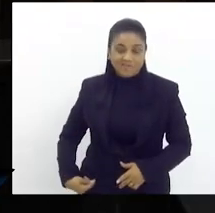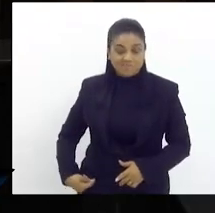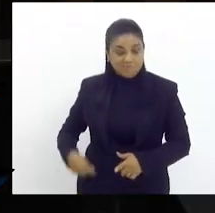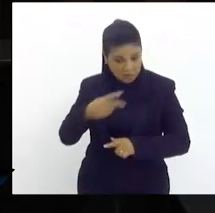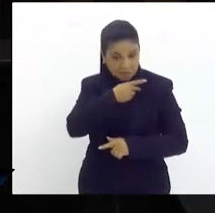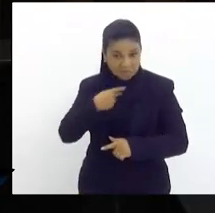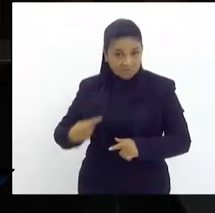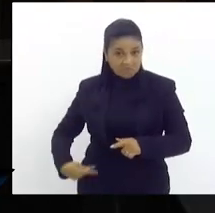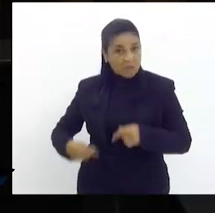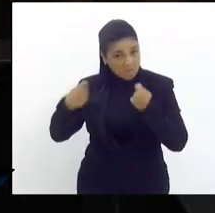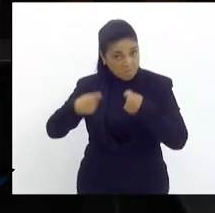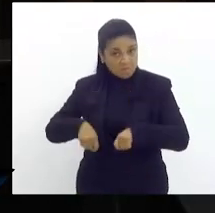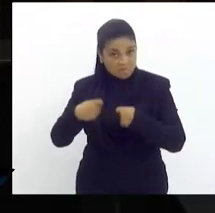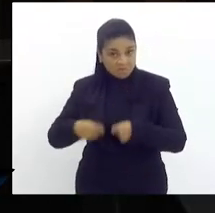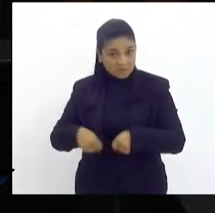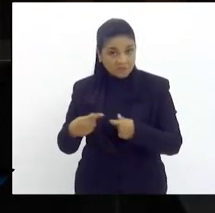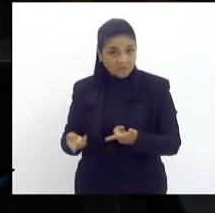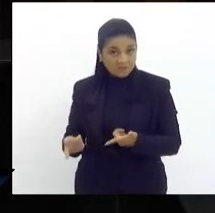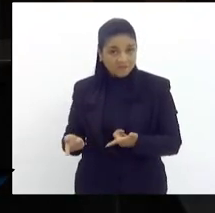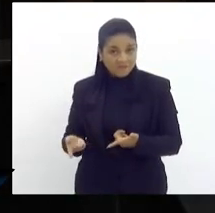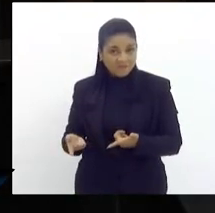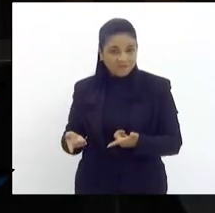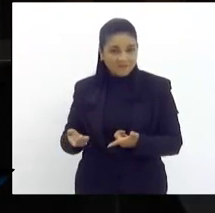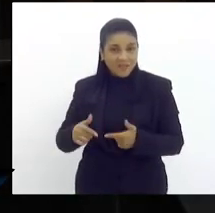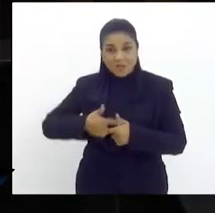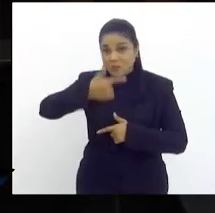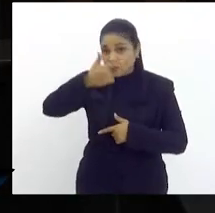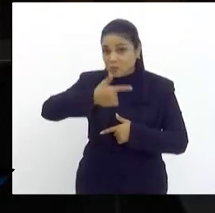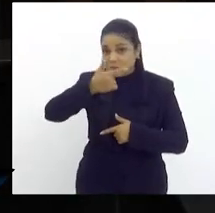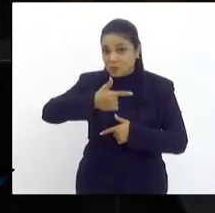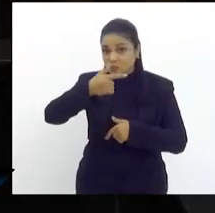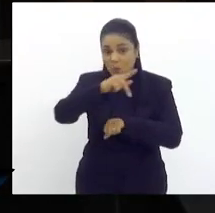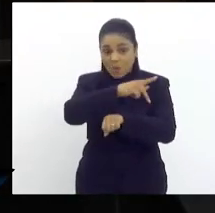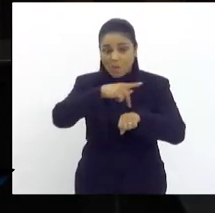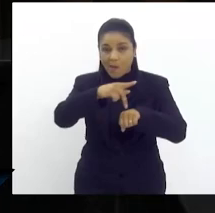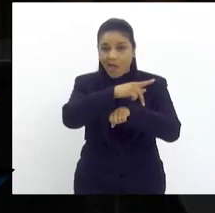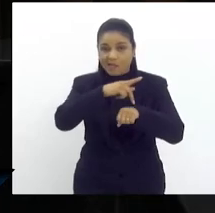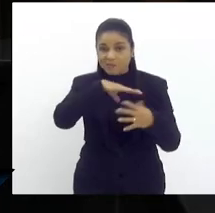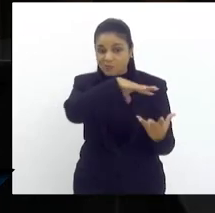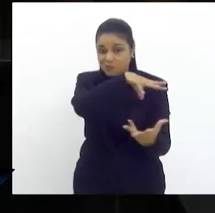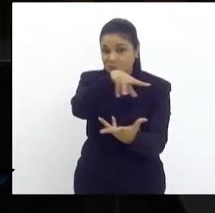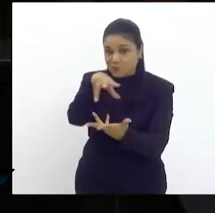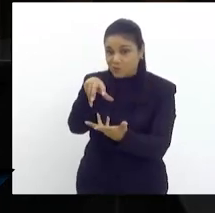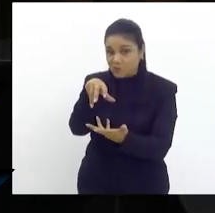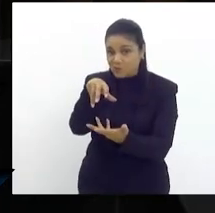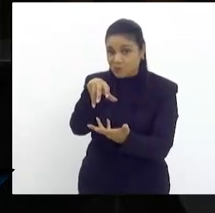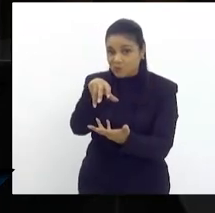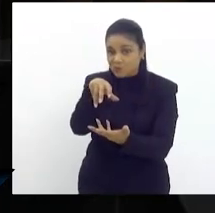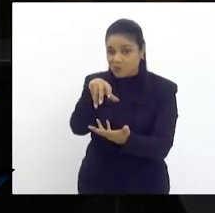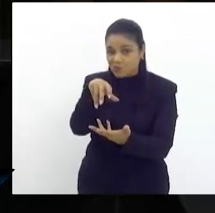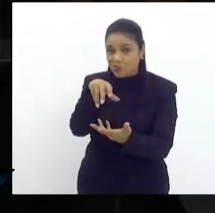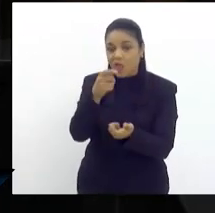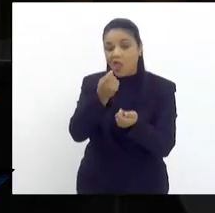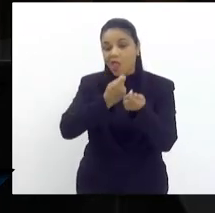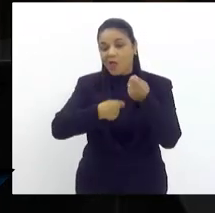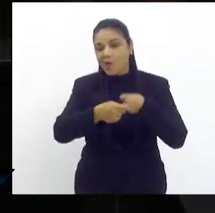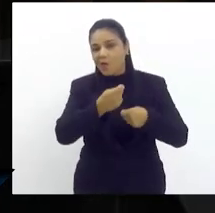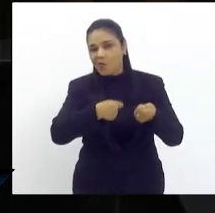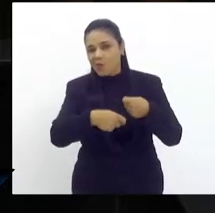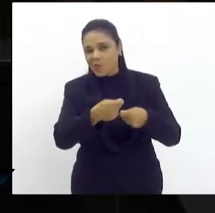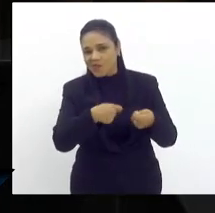porque é o segundo país do mundo em termos de economia